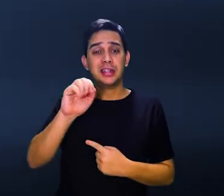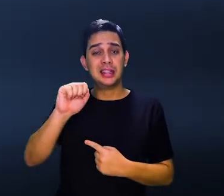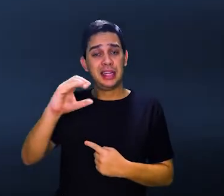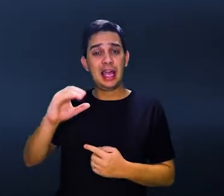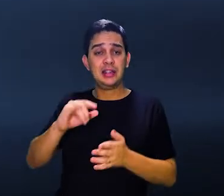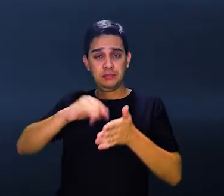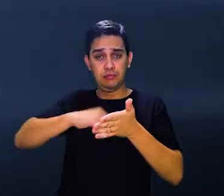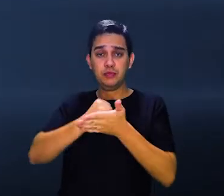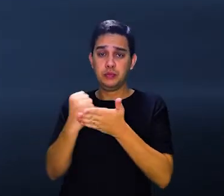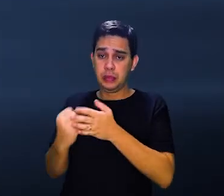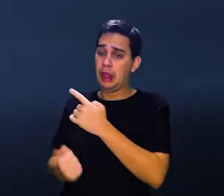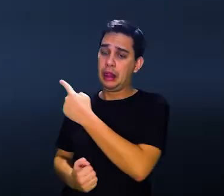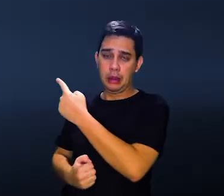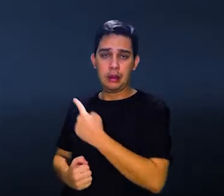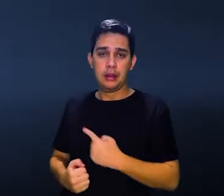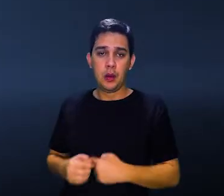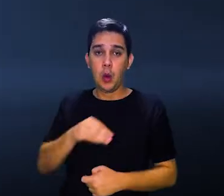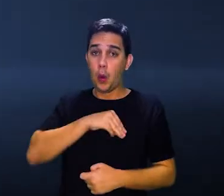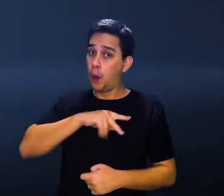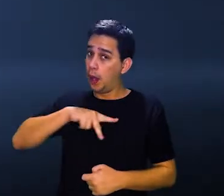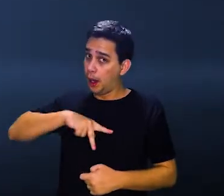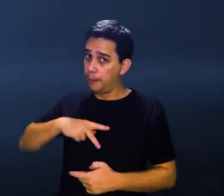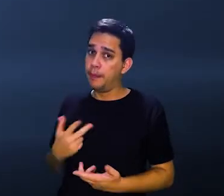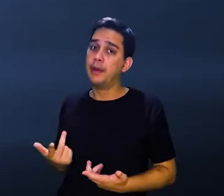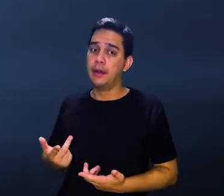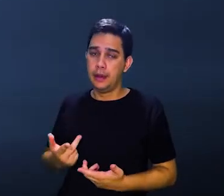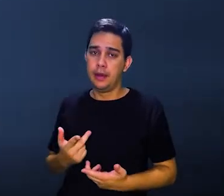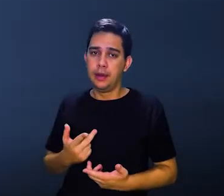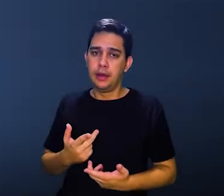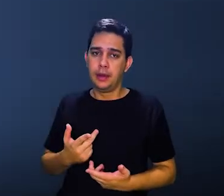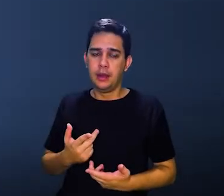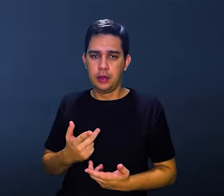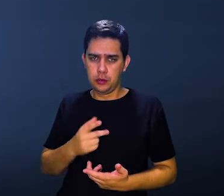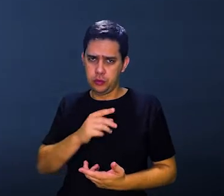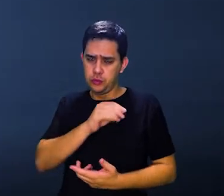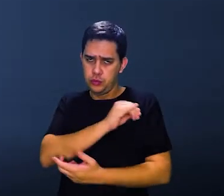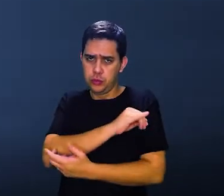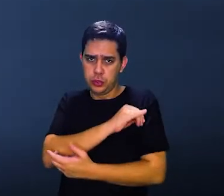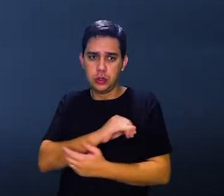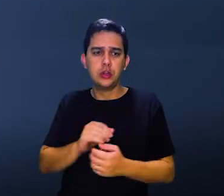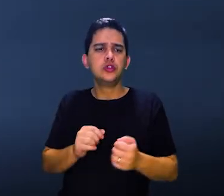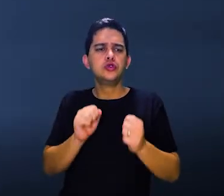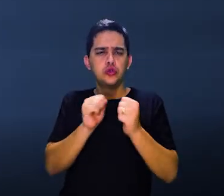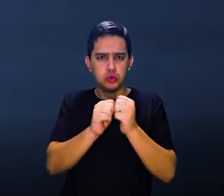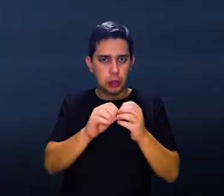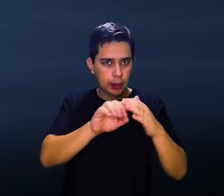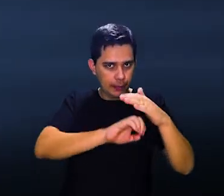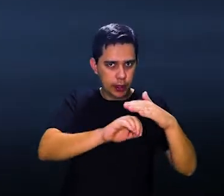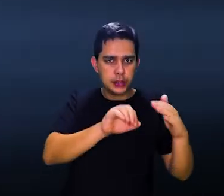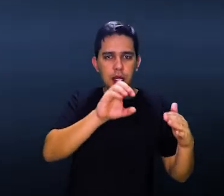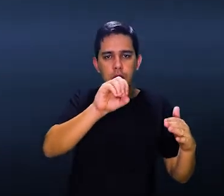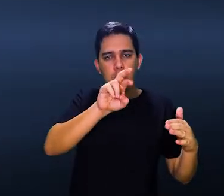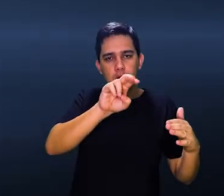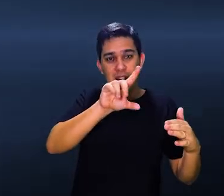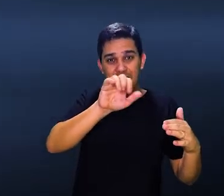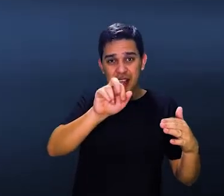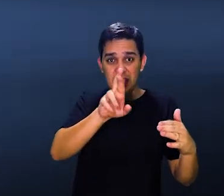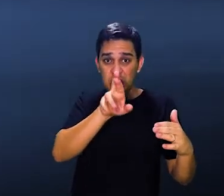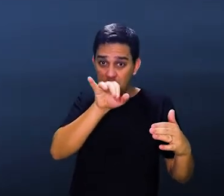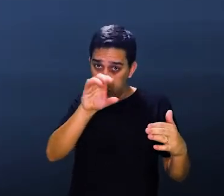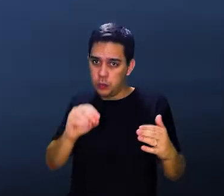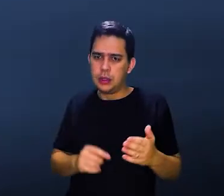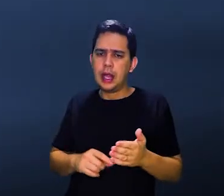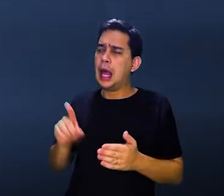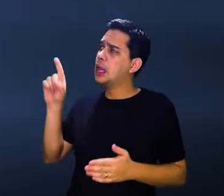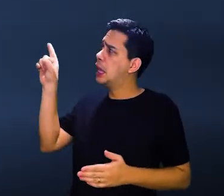e manter a limpeza e higiene dos sanitários dos postos de salvamento localizados na orla